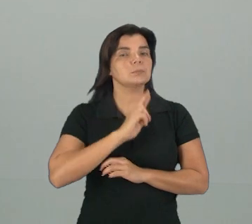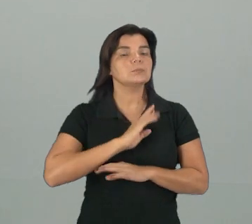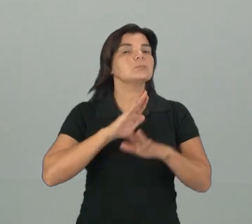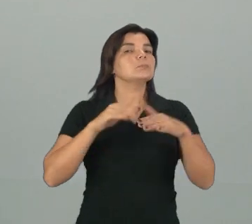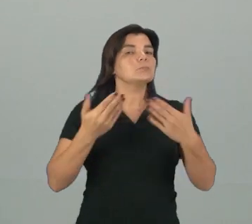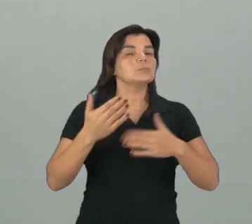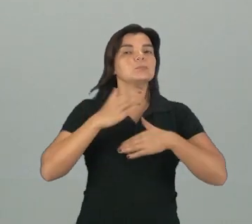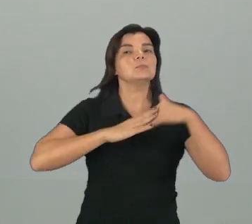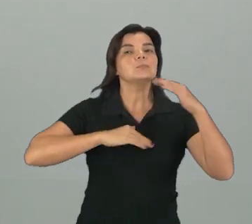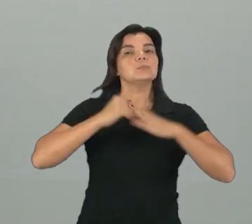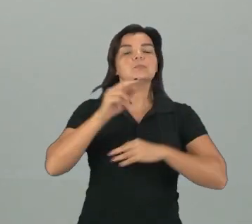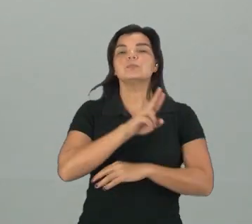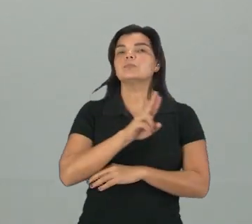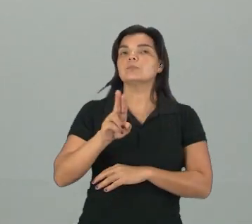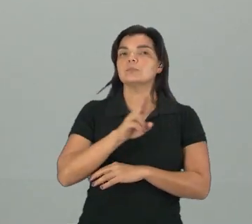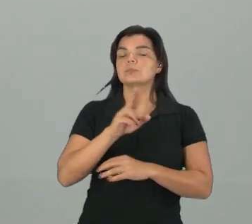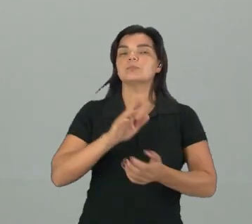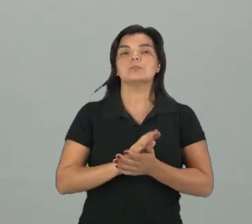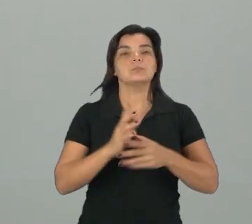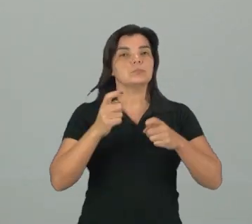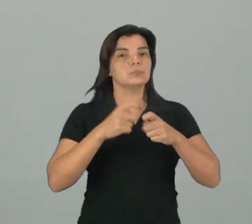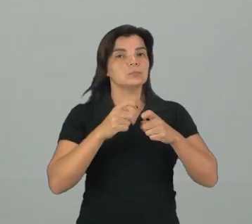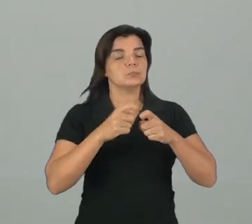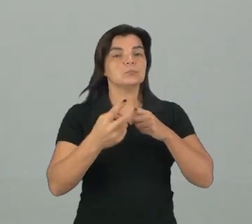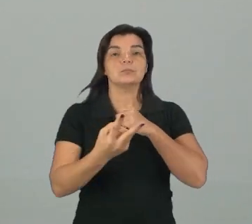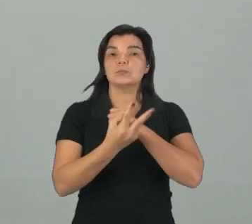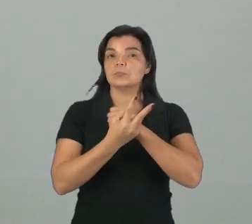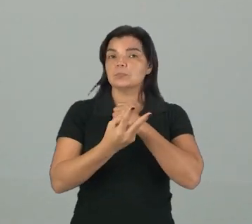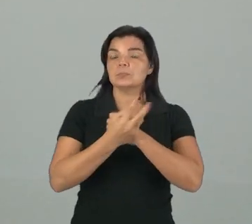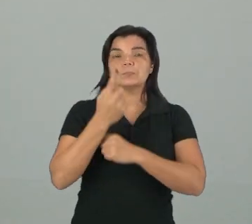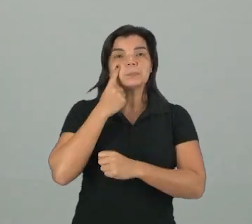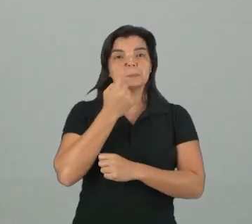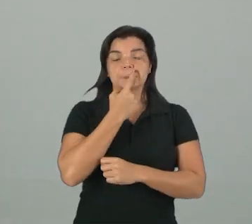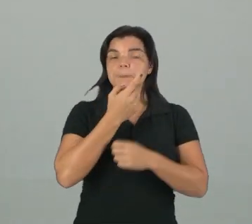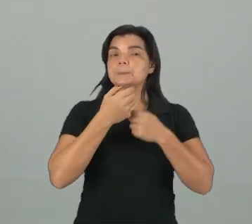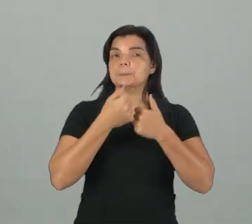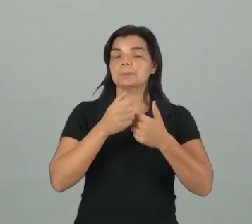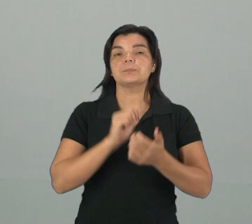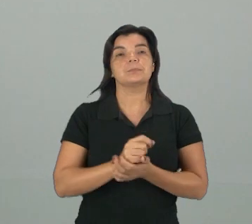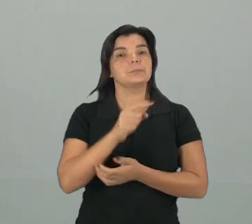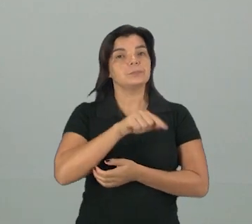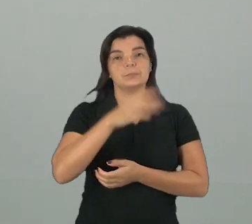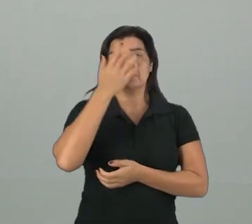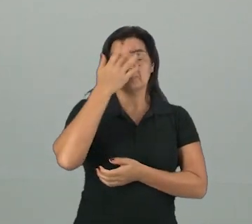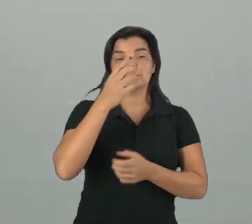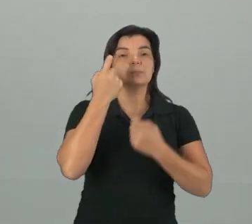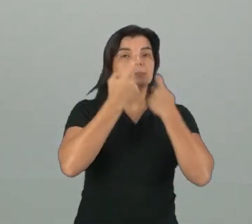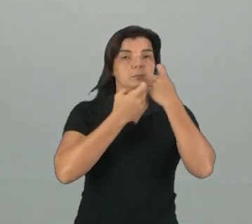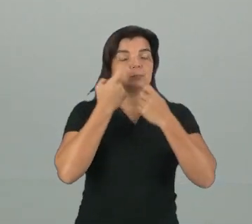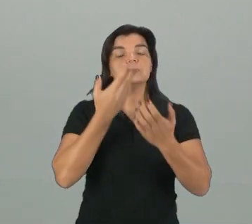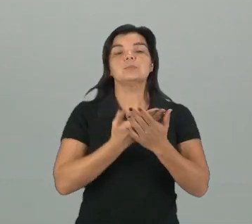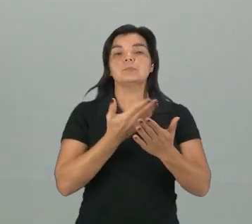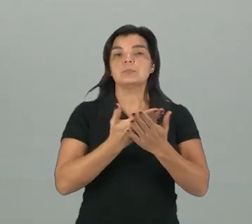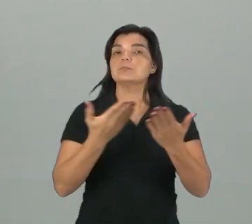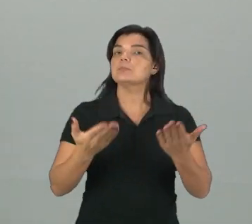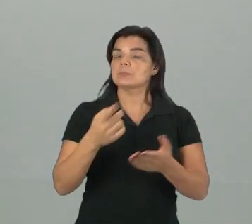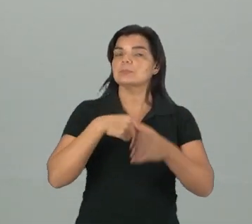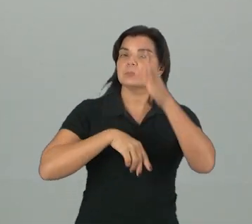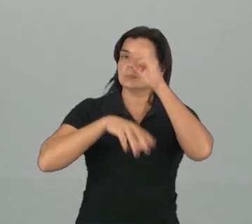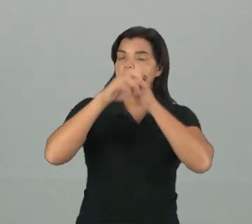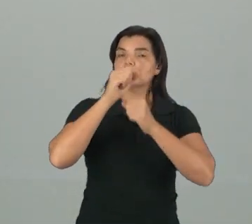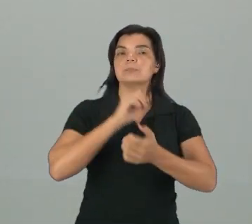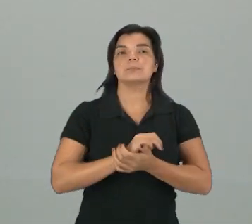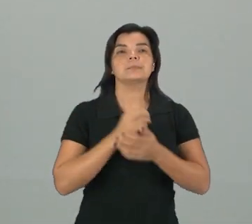dizer qual é o nome do médico que cuida da nossa visão? Muito bem, se não sabe, não se preocupe, porque na aula de hoje você